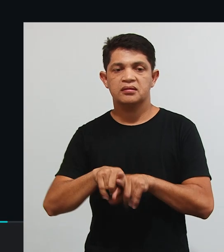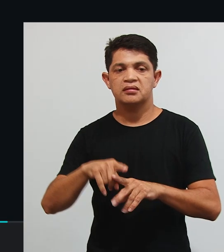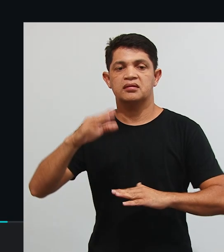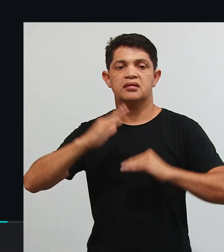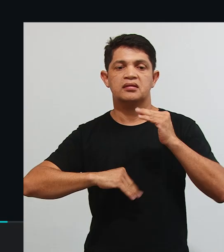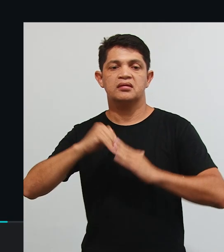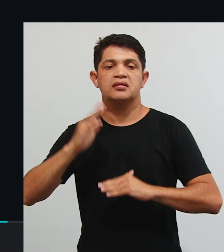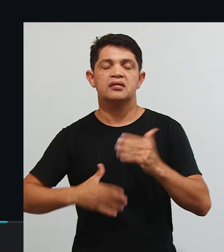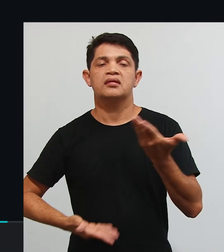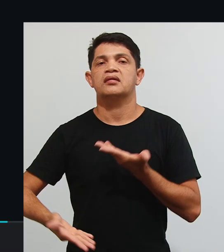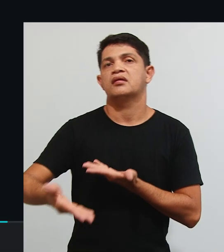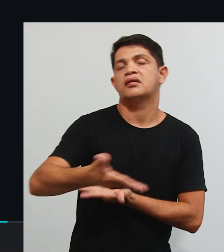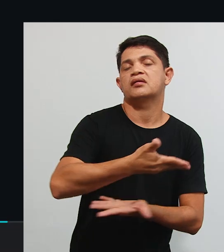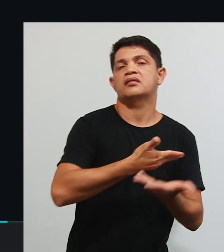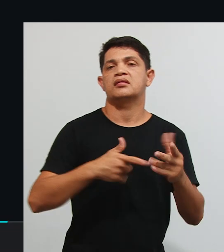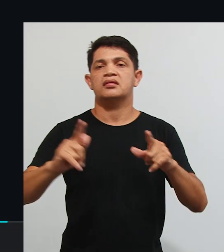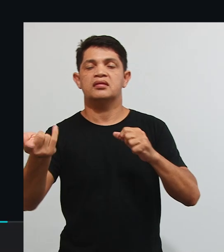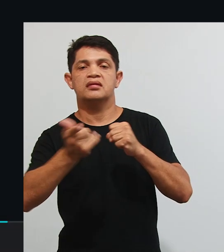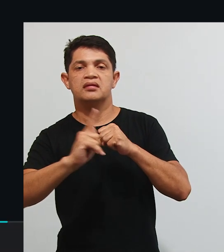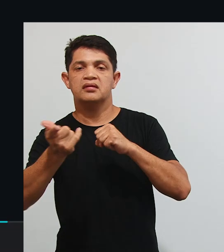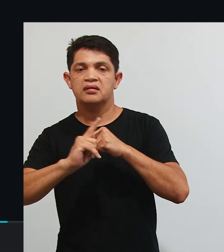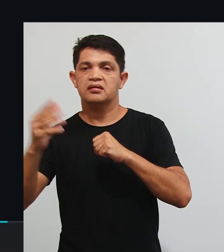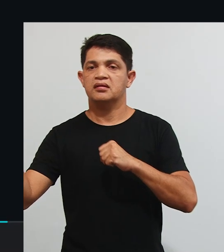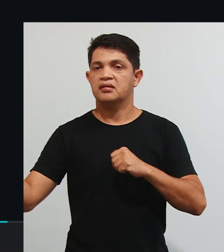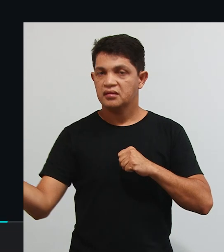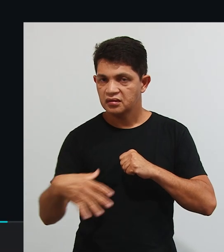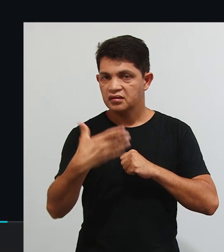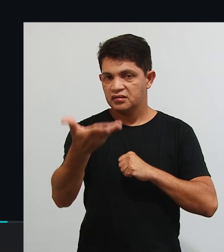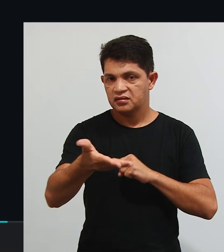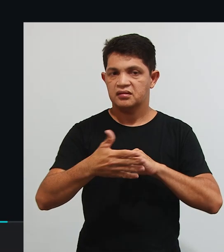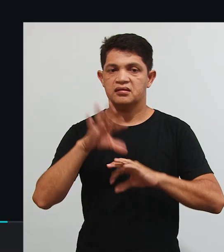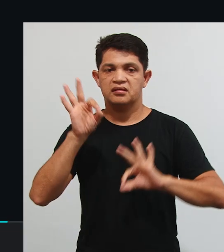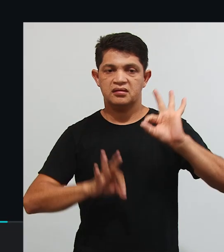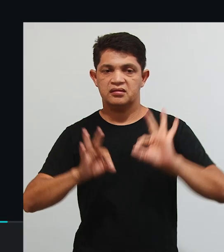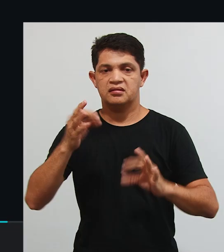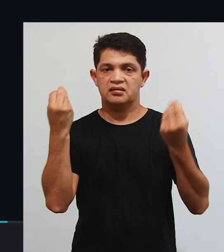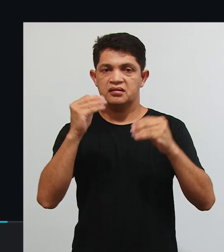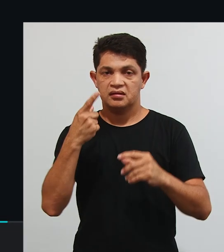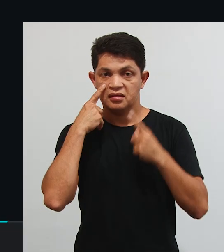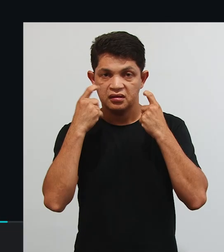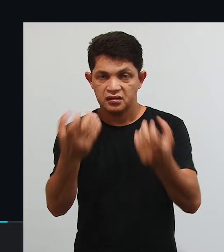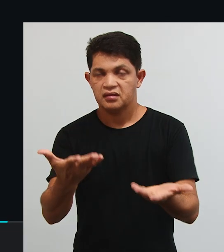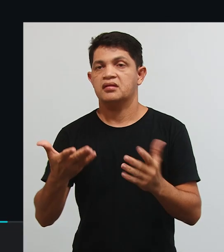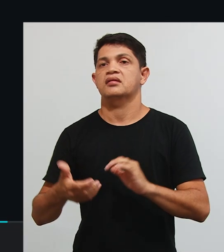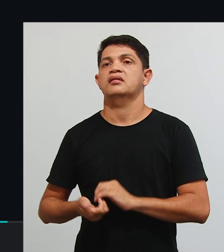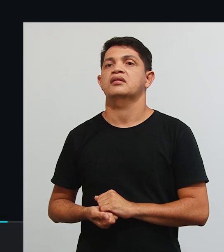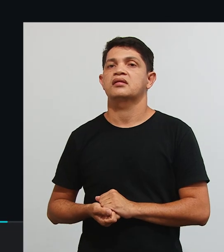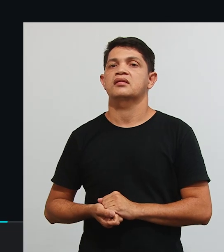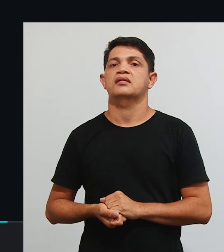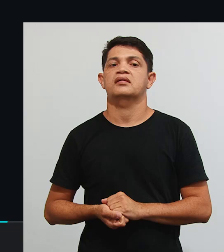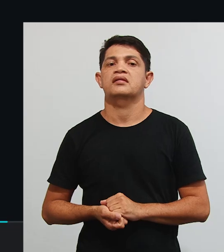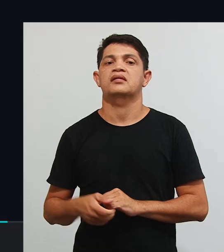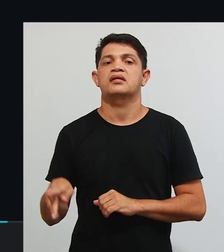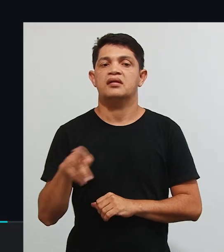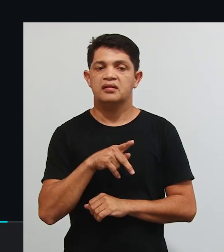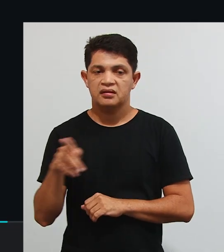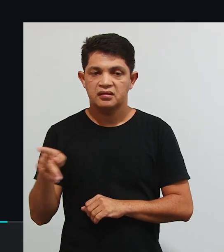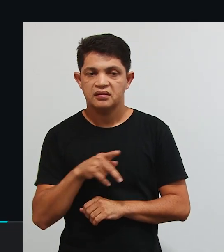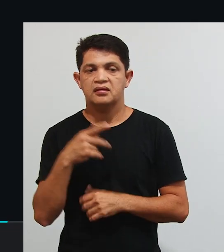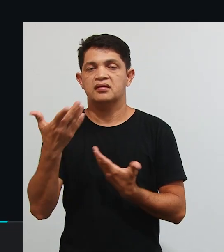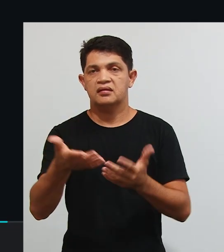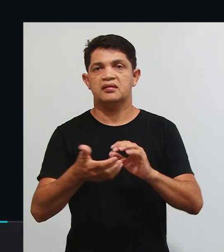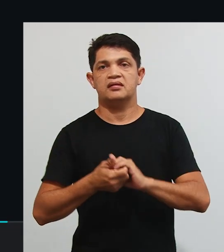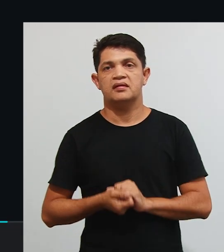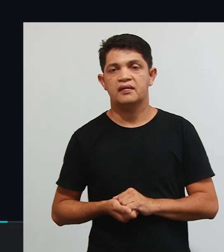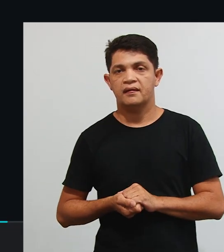dois professores e vê qual terá mais condições meteorológicas de acompanhar você. Tem também o professor